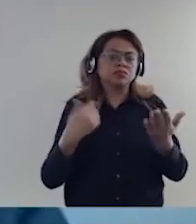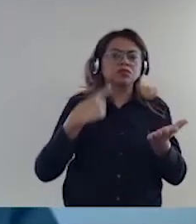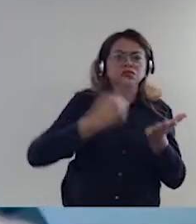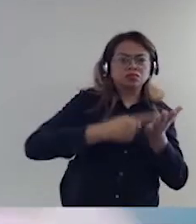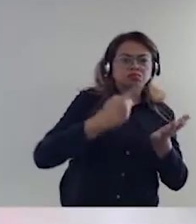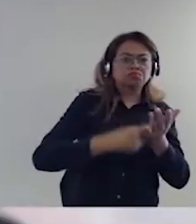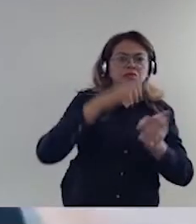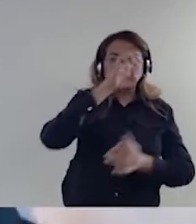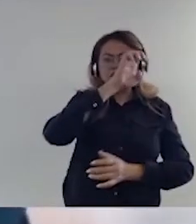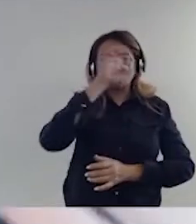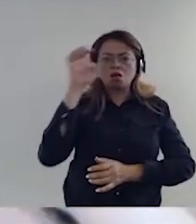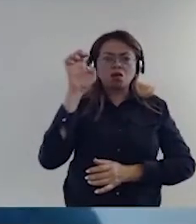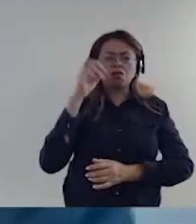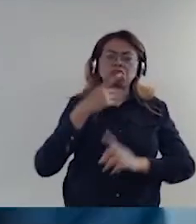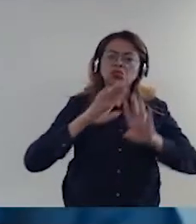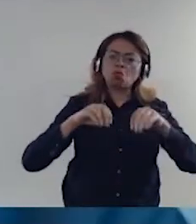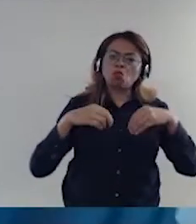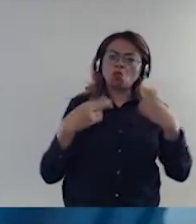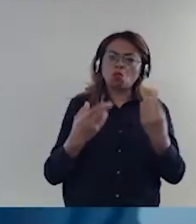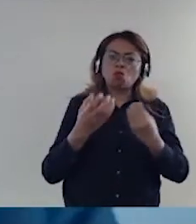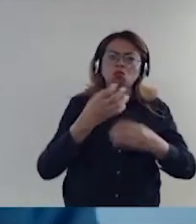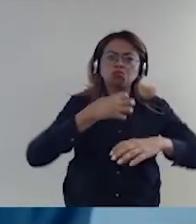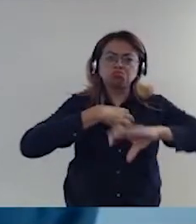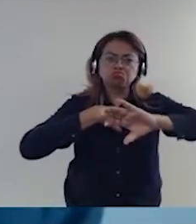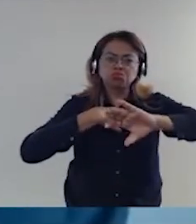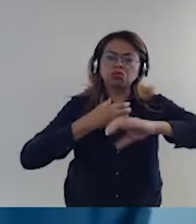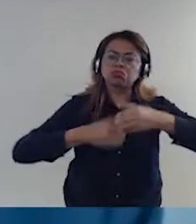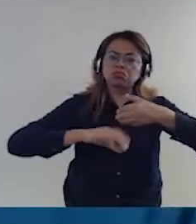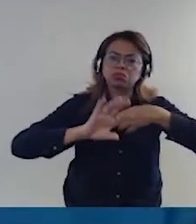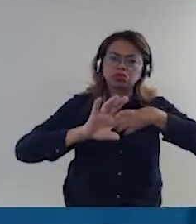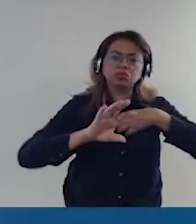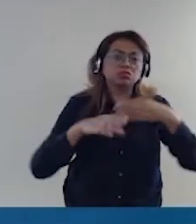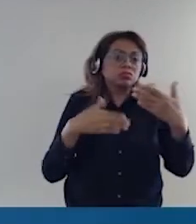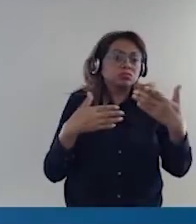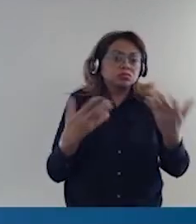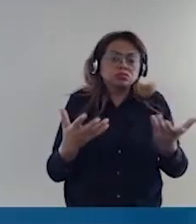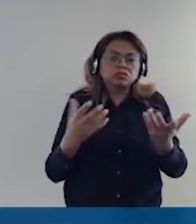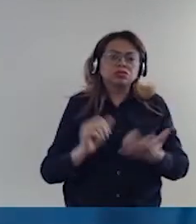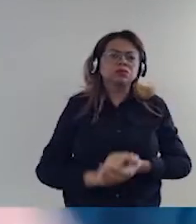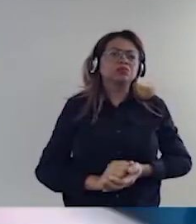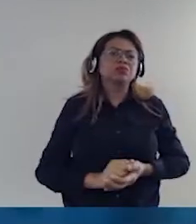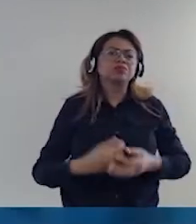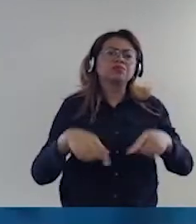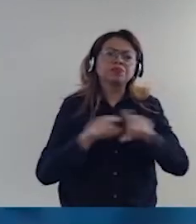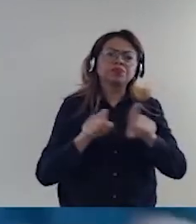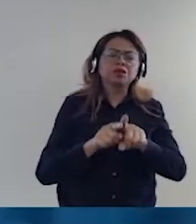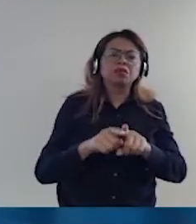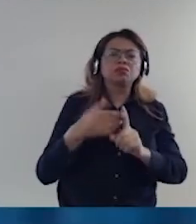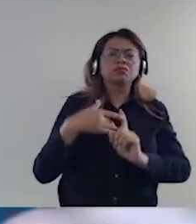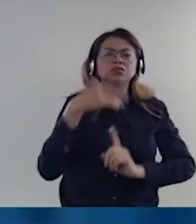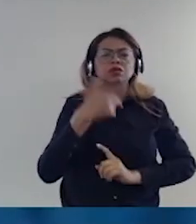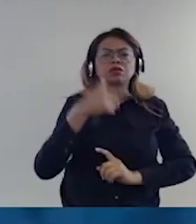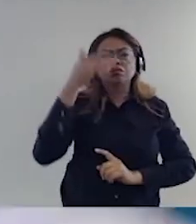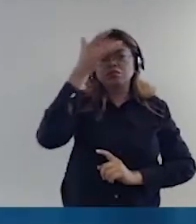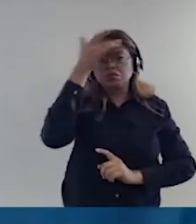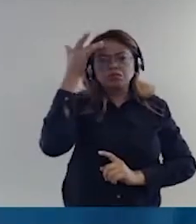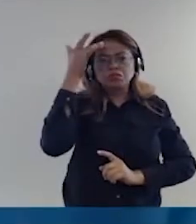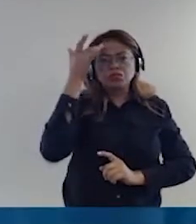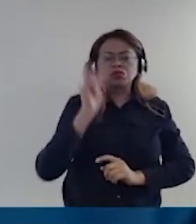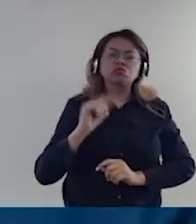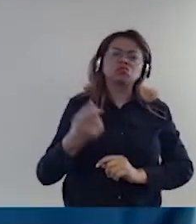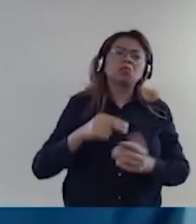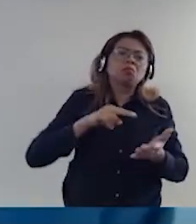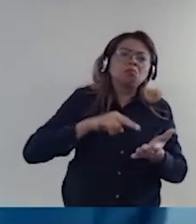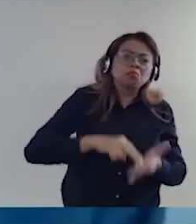ou ético, ou uma solidariedade humanista, ou o interesse das pessoas em conservar